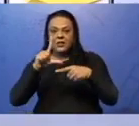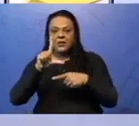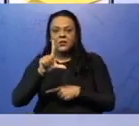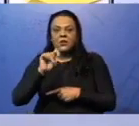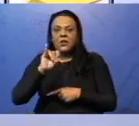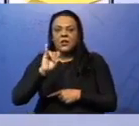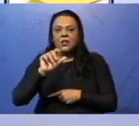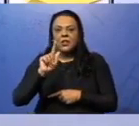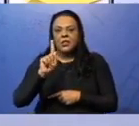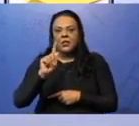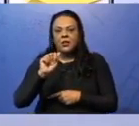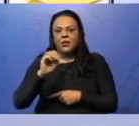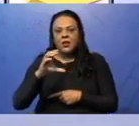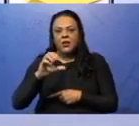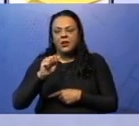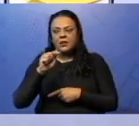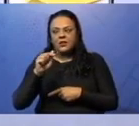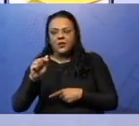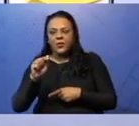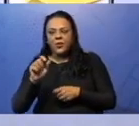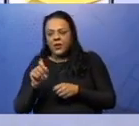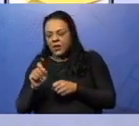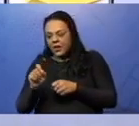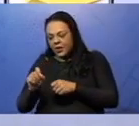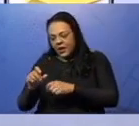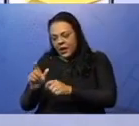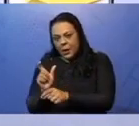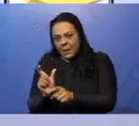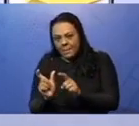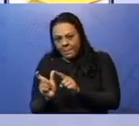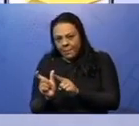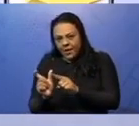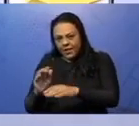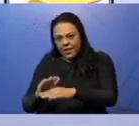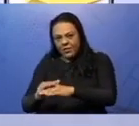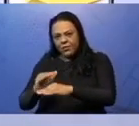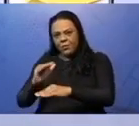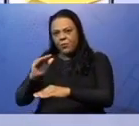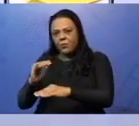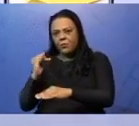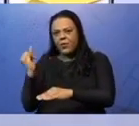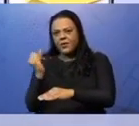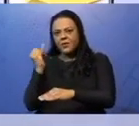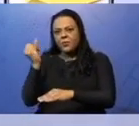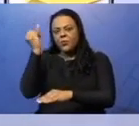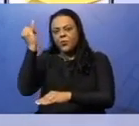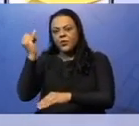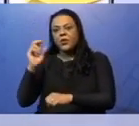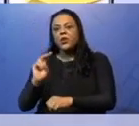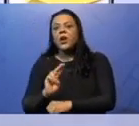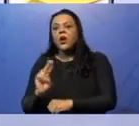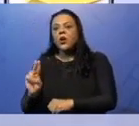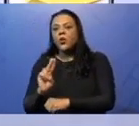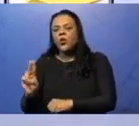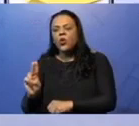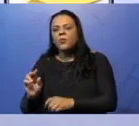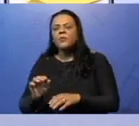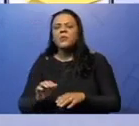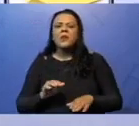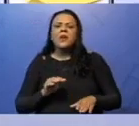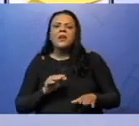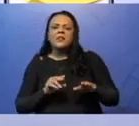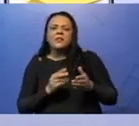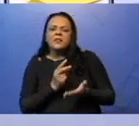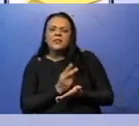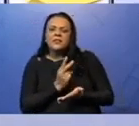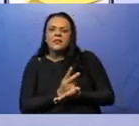olha lá como nós falamos, já que ele é nominal, o núcleo é um nome. Geralmente substantivo e adjetivo. Essa que é a palavra mais importante